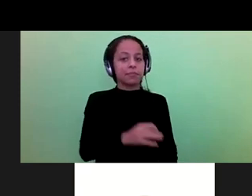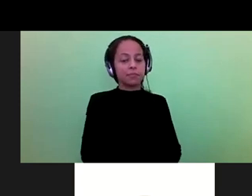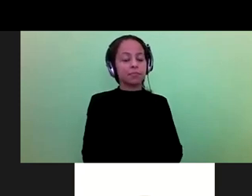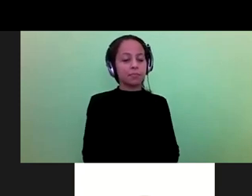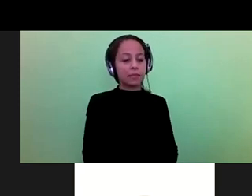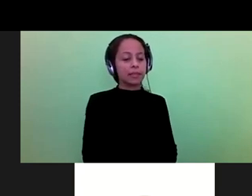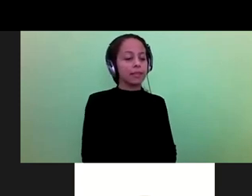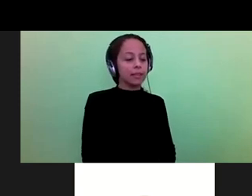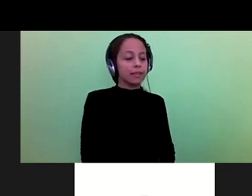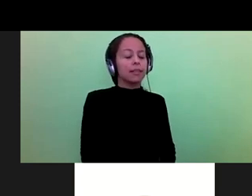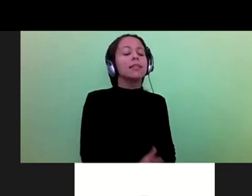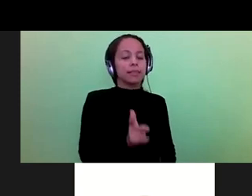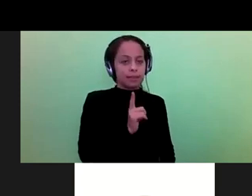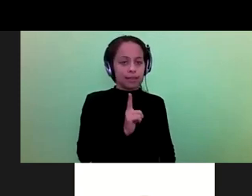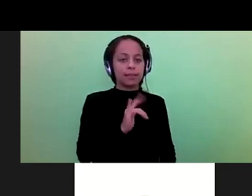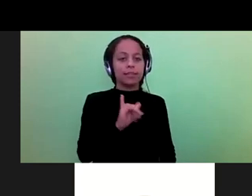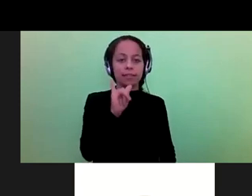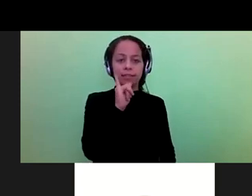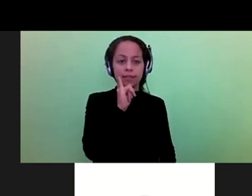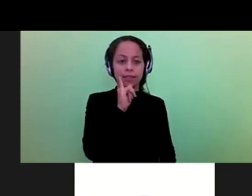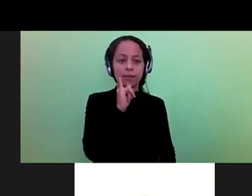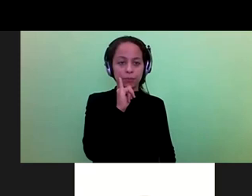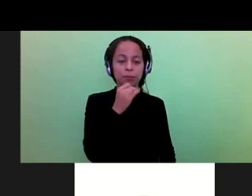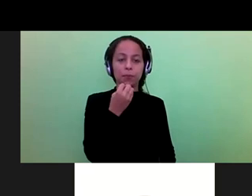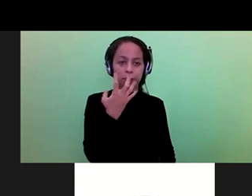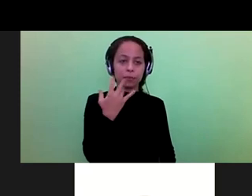nós temos alguns exemplos importantes